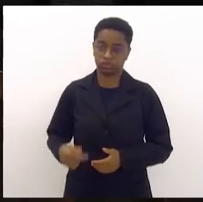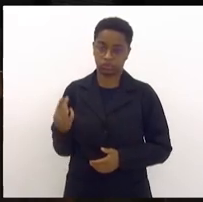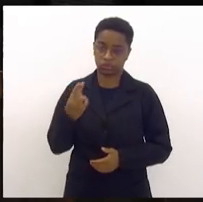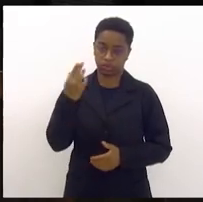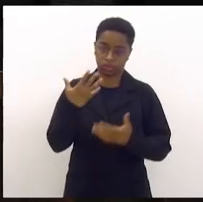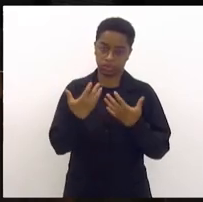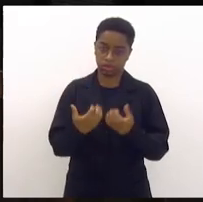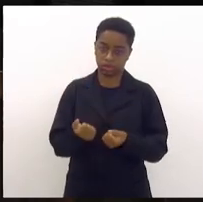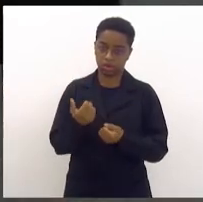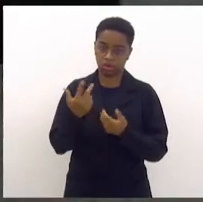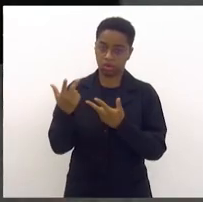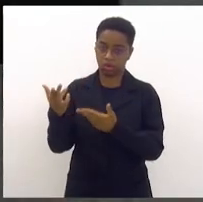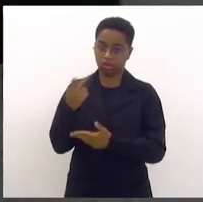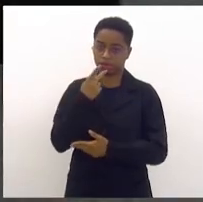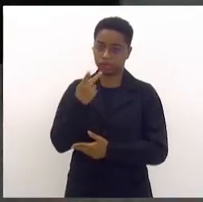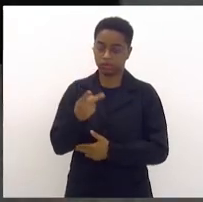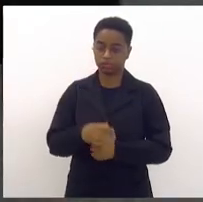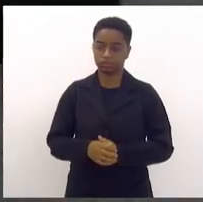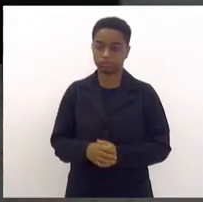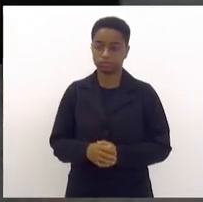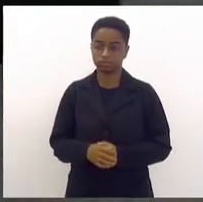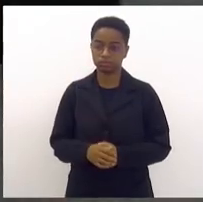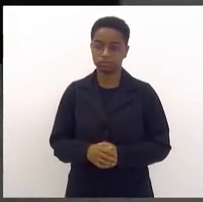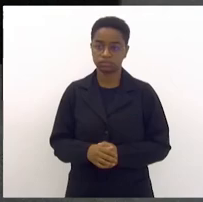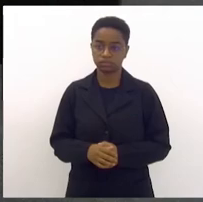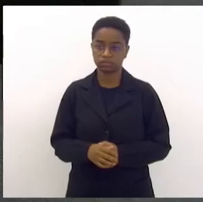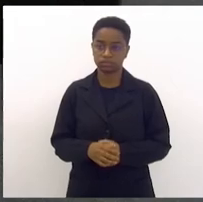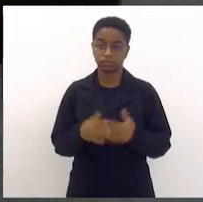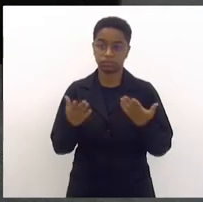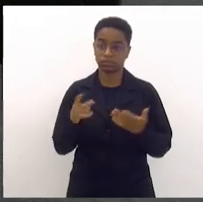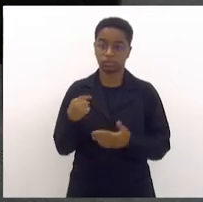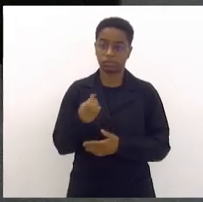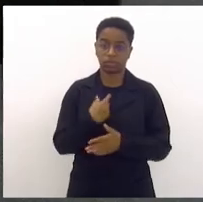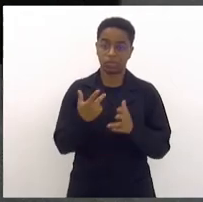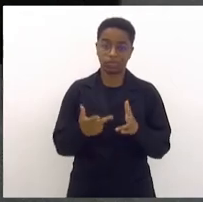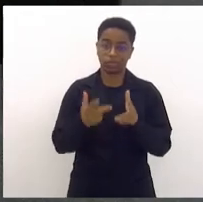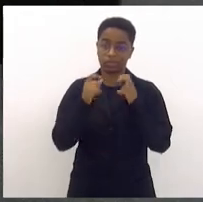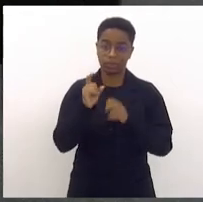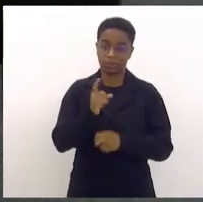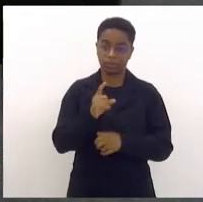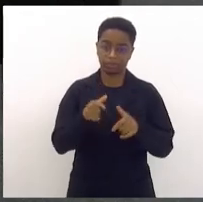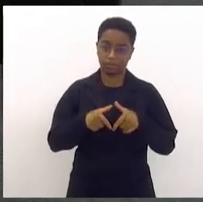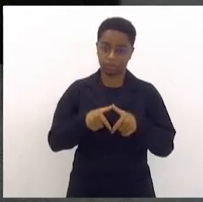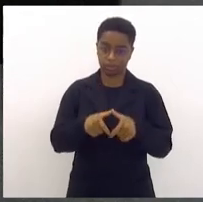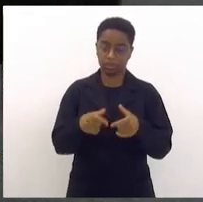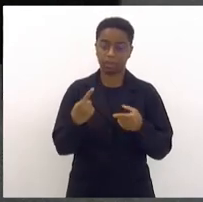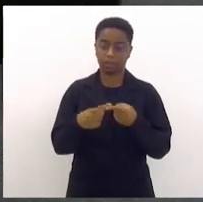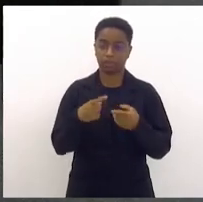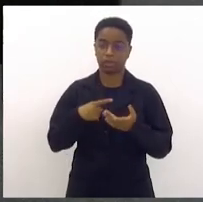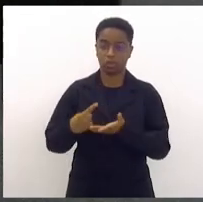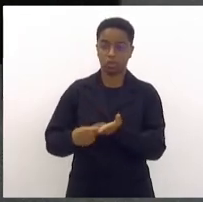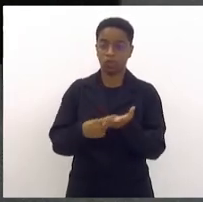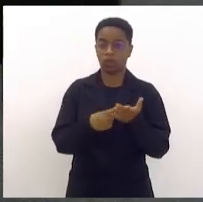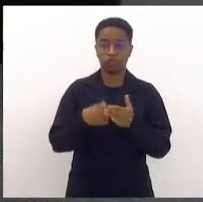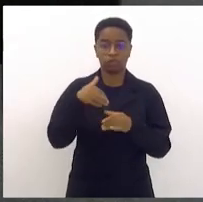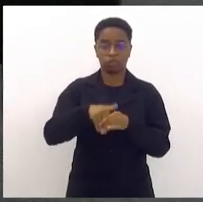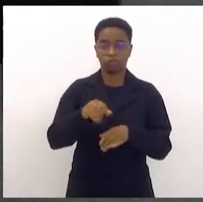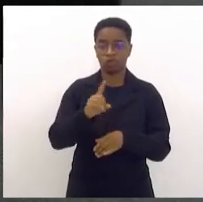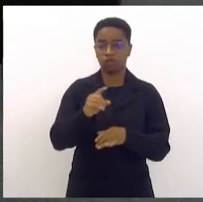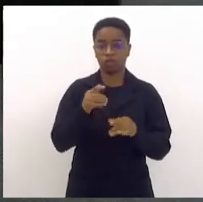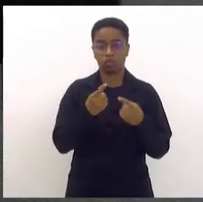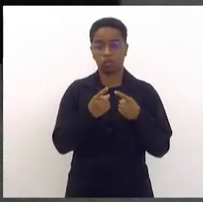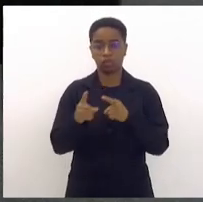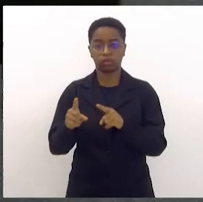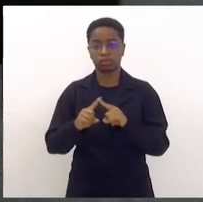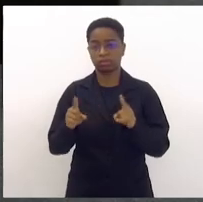que o Anderson trouxe aqui. E aí, passou desapercebido por essa casa, essa medalha. Até porque existe um acordo de não votar contra e tal. Mas